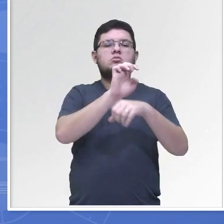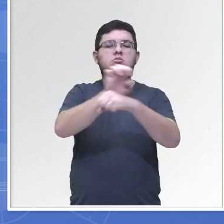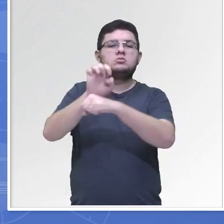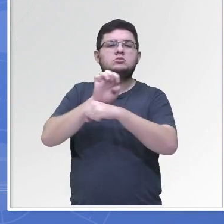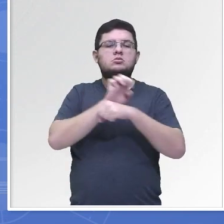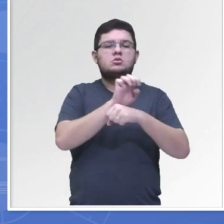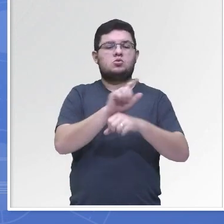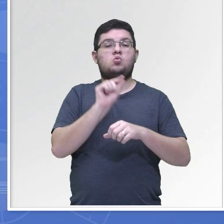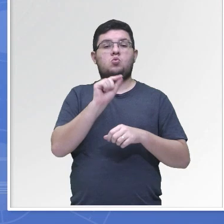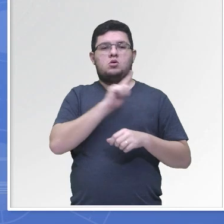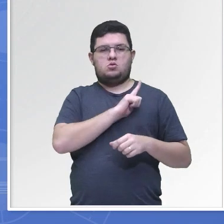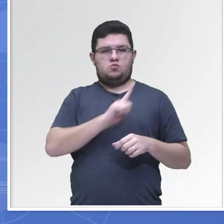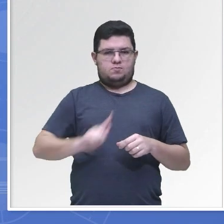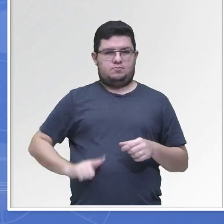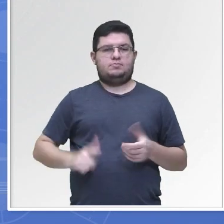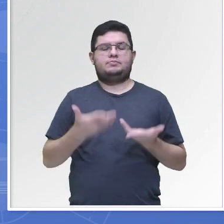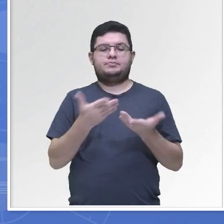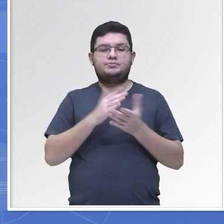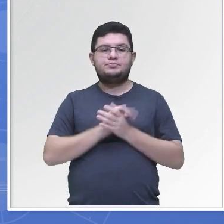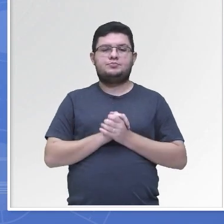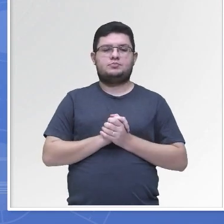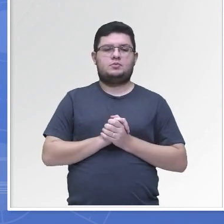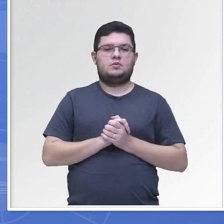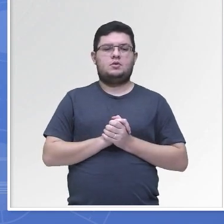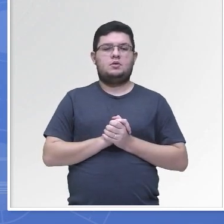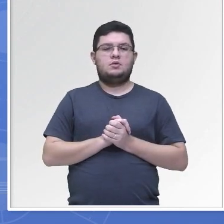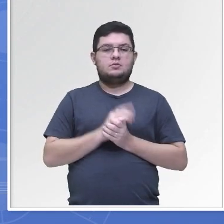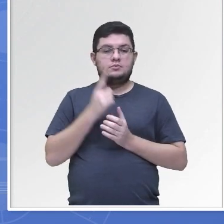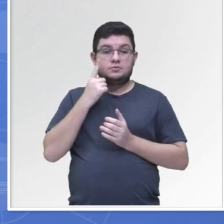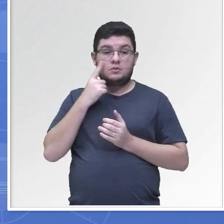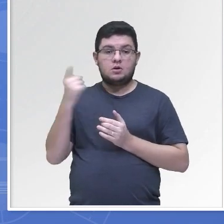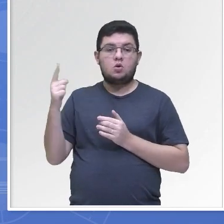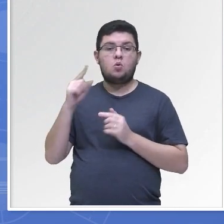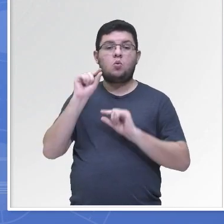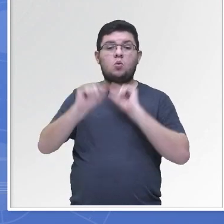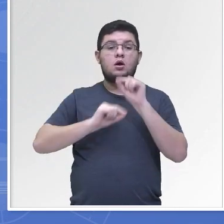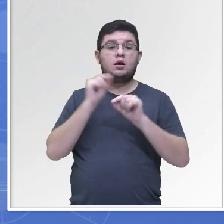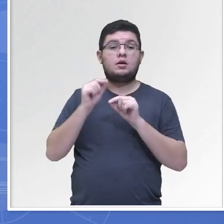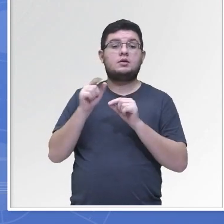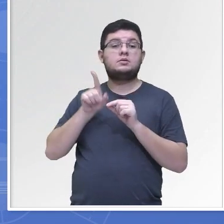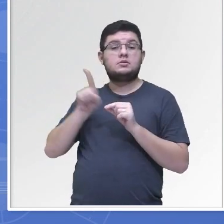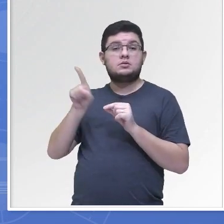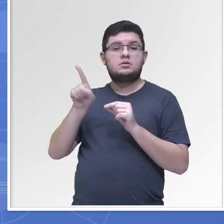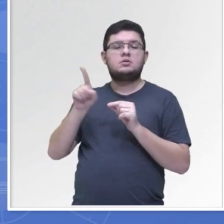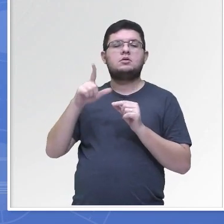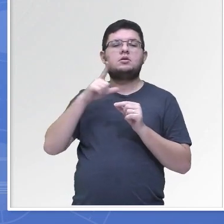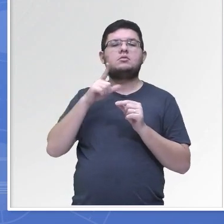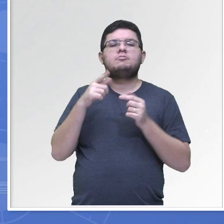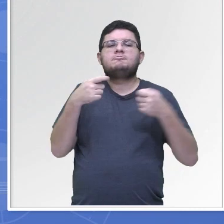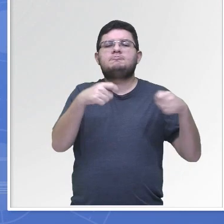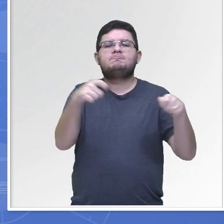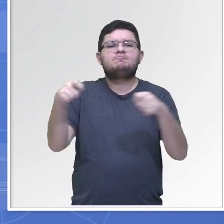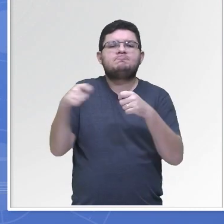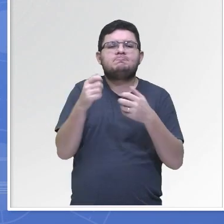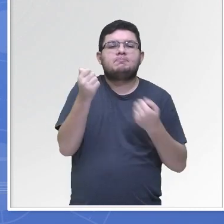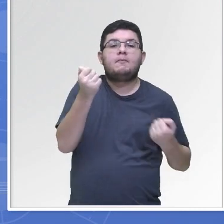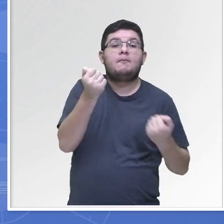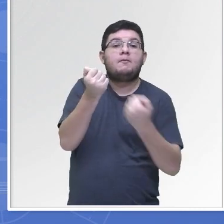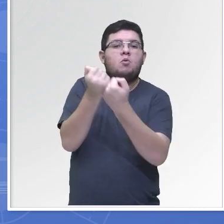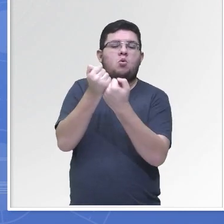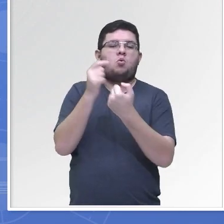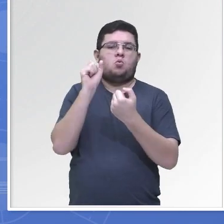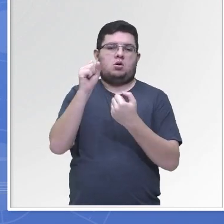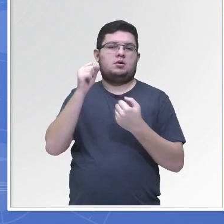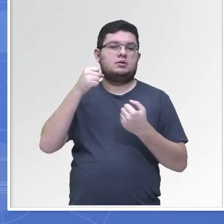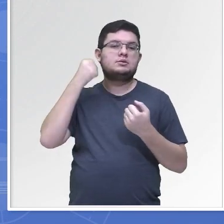necessidade que os presidentes paulistas e mineiros tiveram de encontrar apoio nas bancadas estaduais do Legislativo. Consistia no acordo